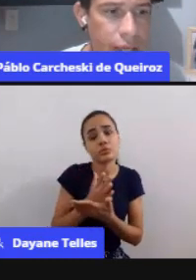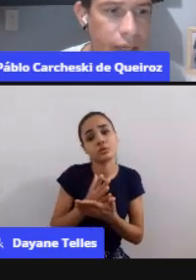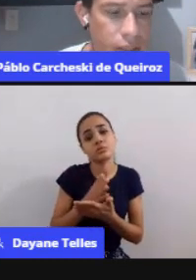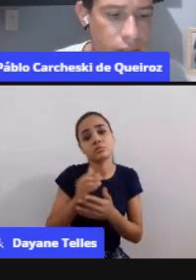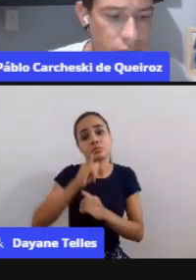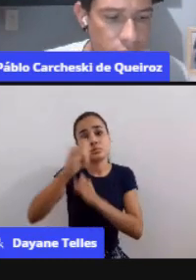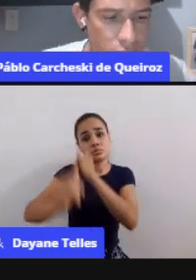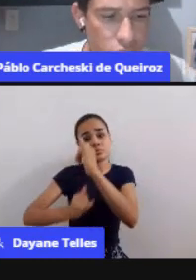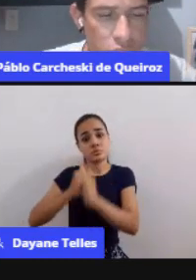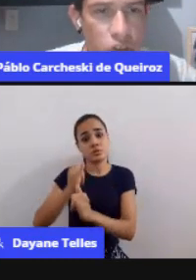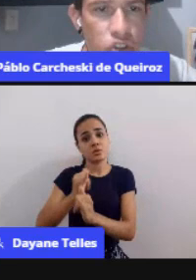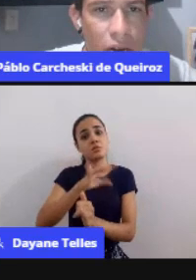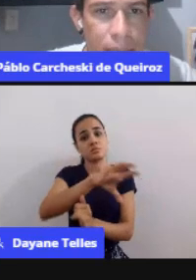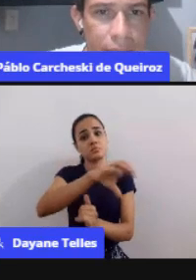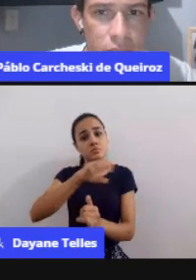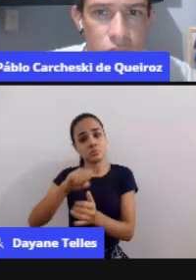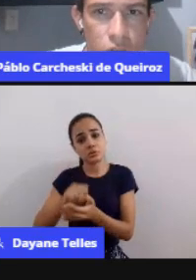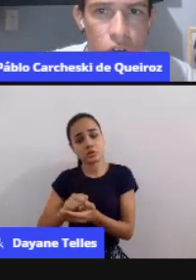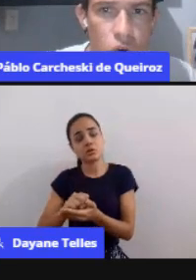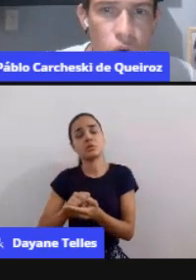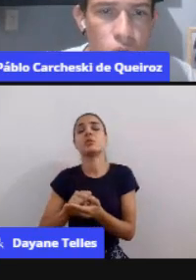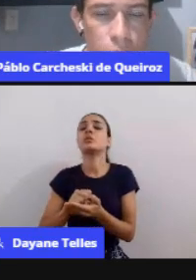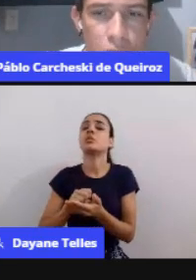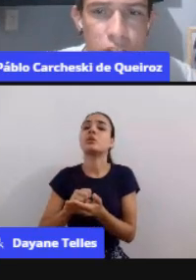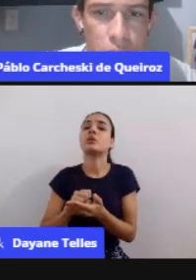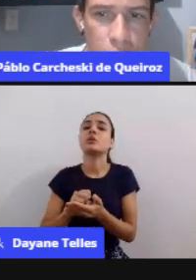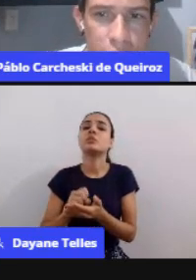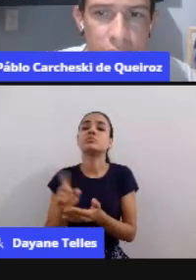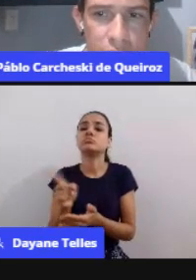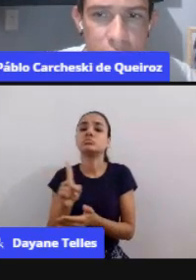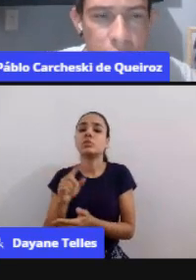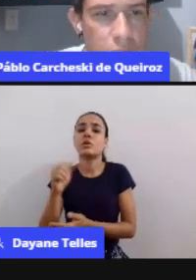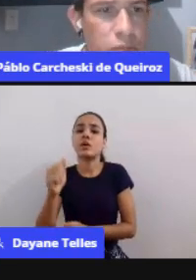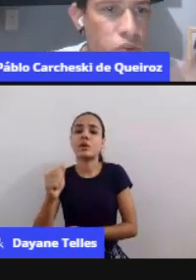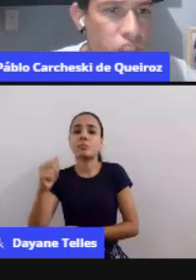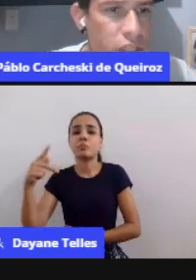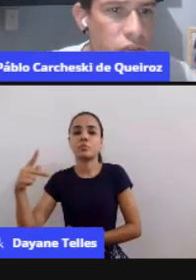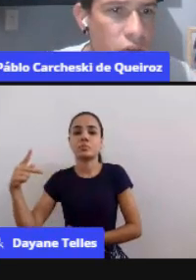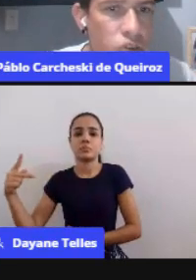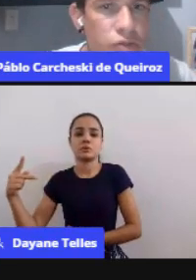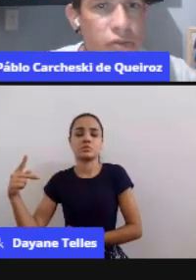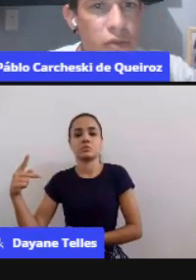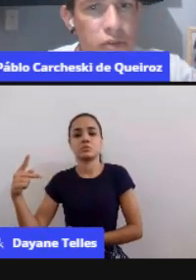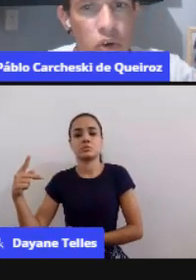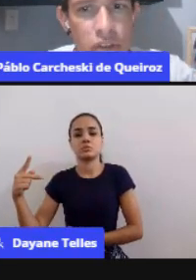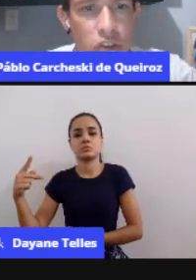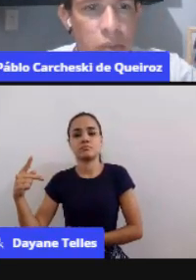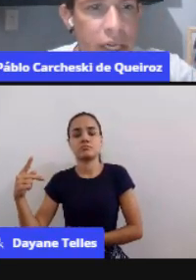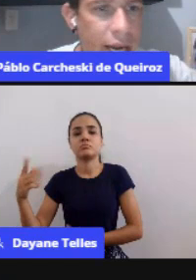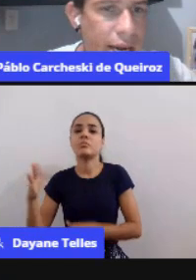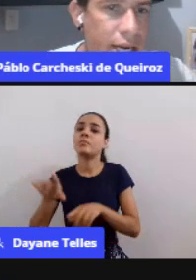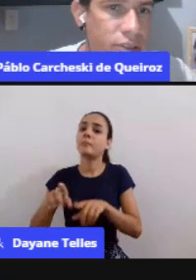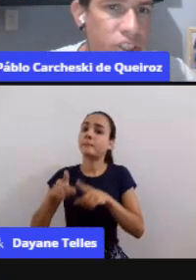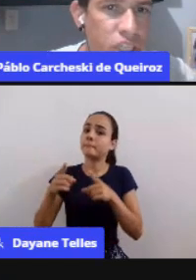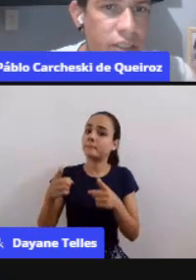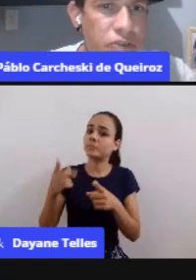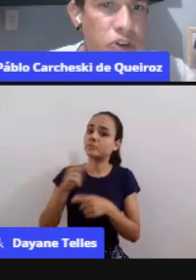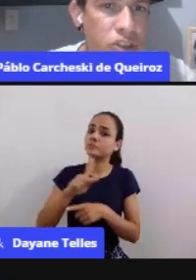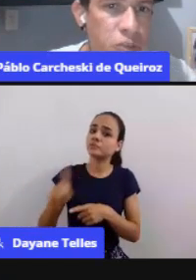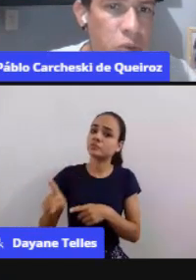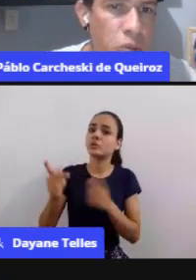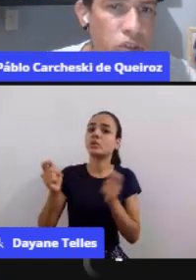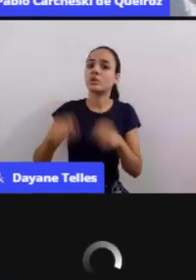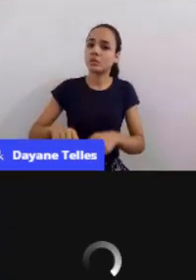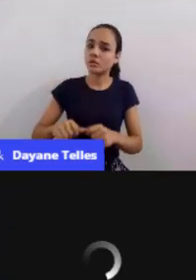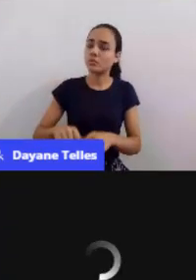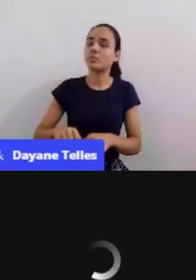momentos de não isolamento, o professor poderia, né, sugerir que os alunos fossem aos mercados, né, tirassem